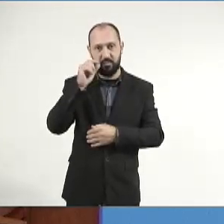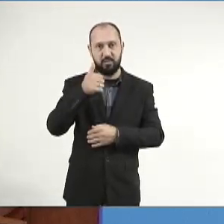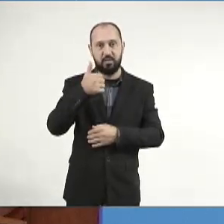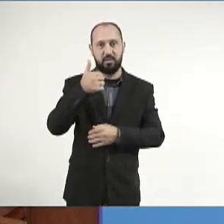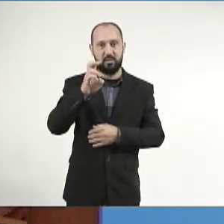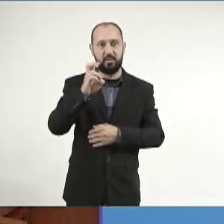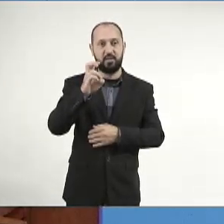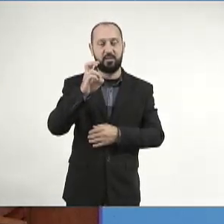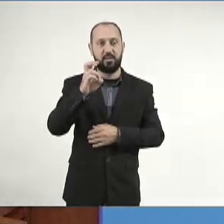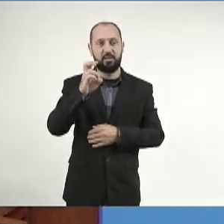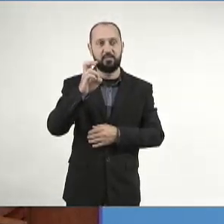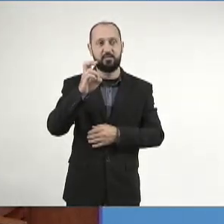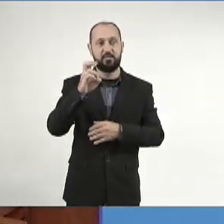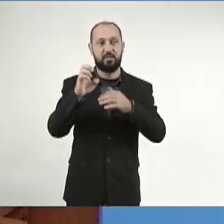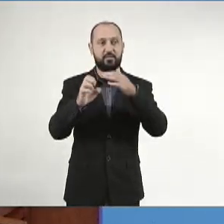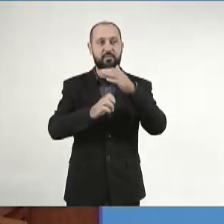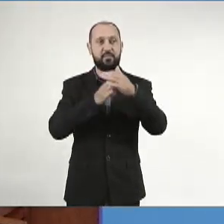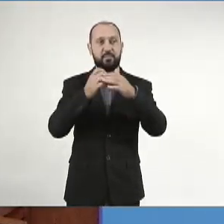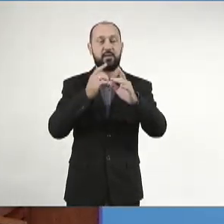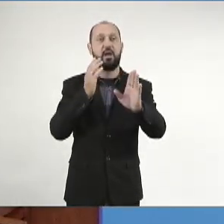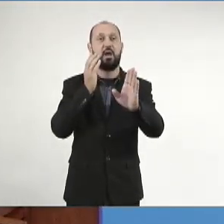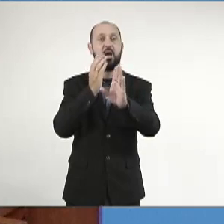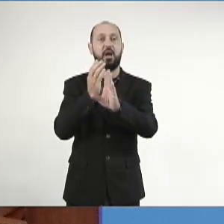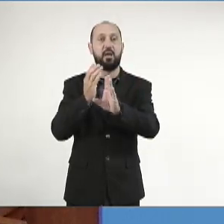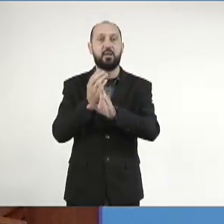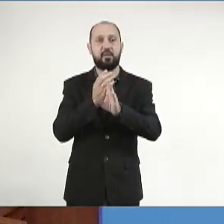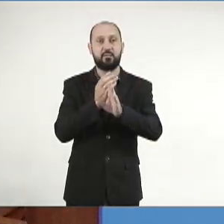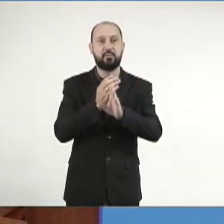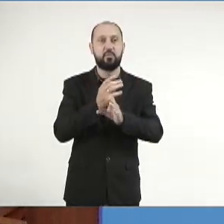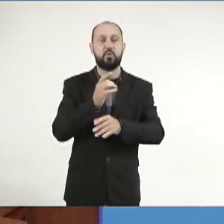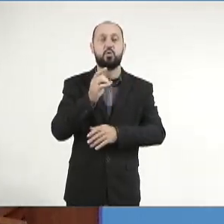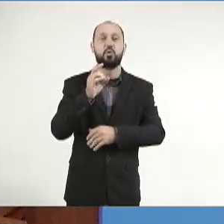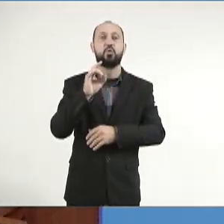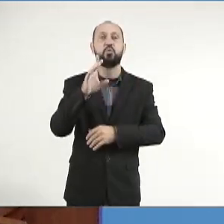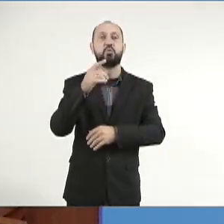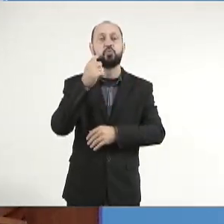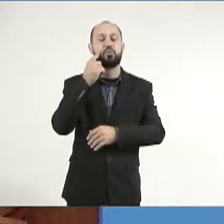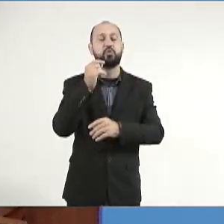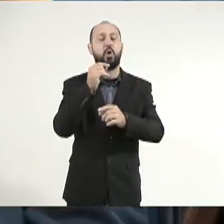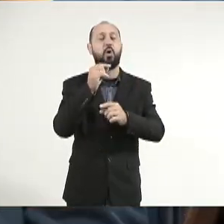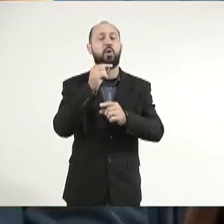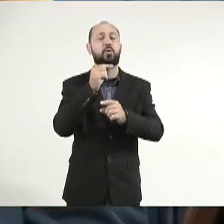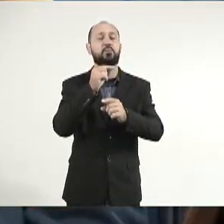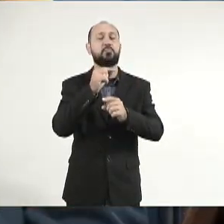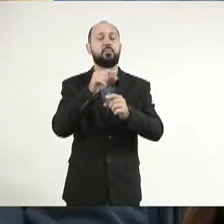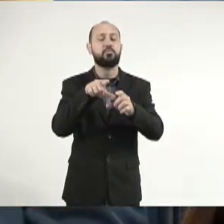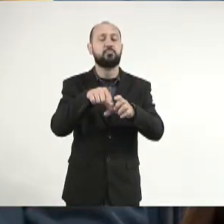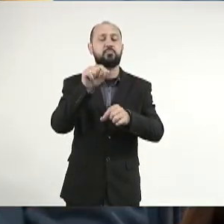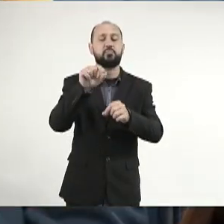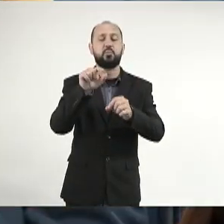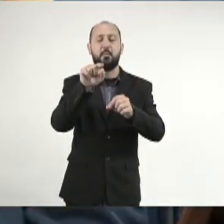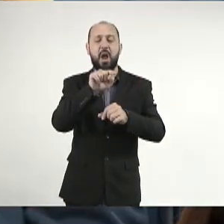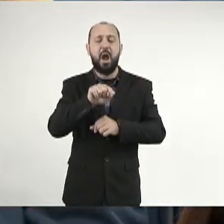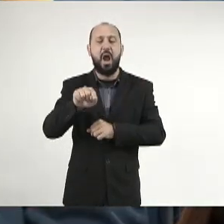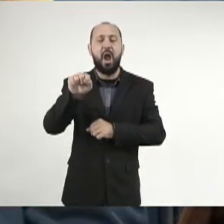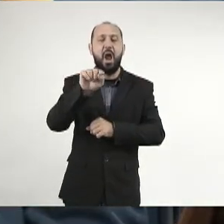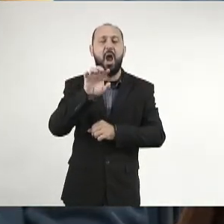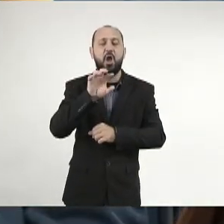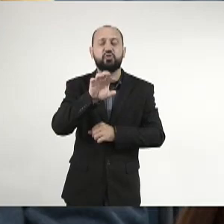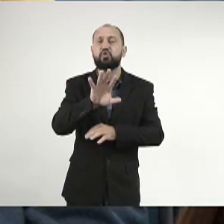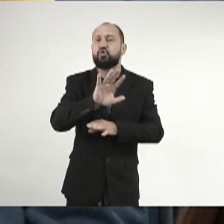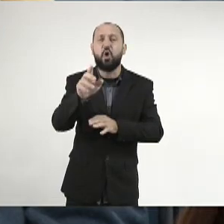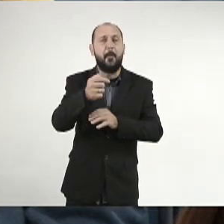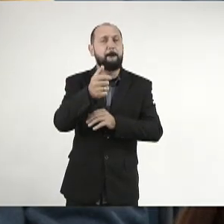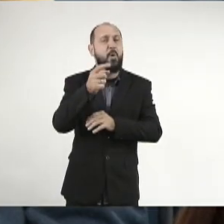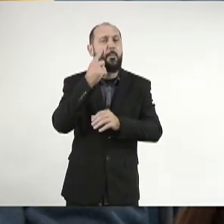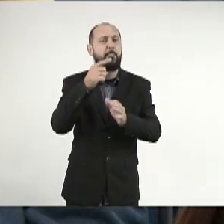15 operadoras clandestinas identificadas em apenas uma pequena região. O que isso